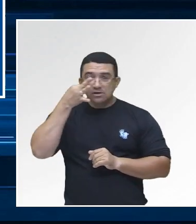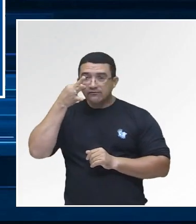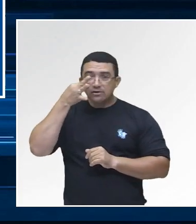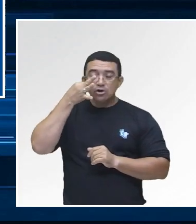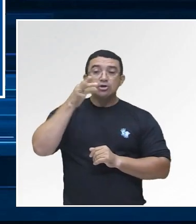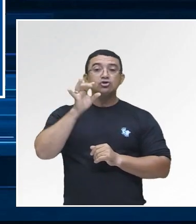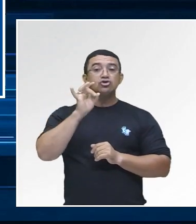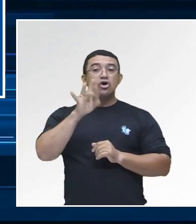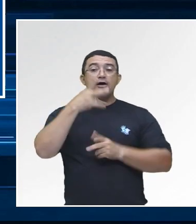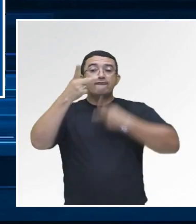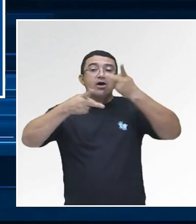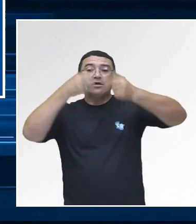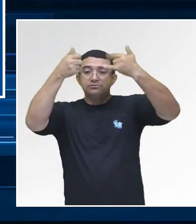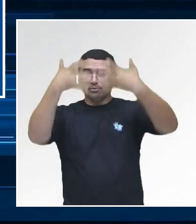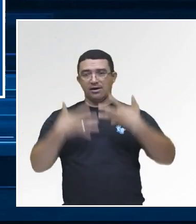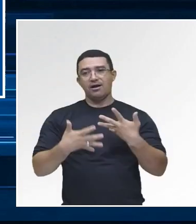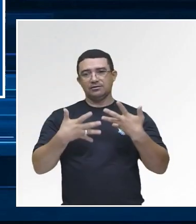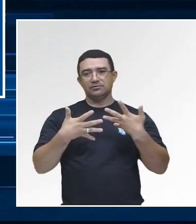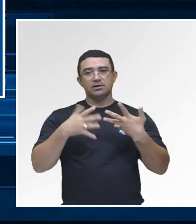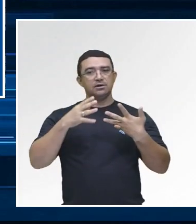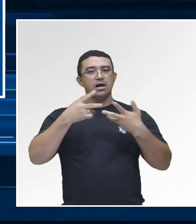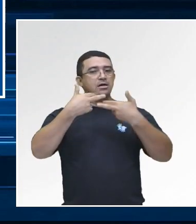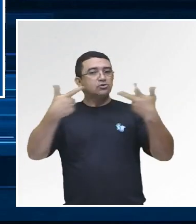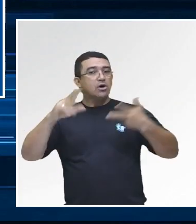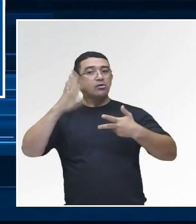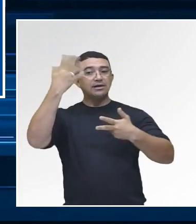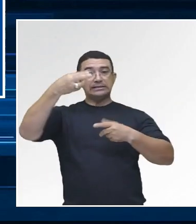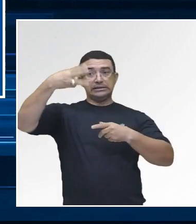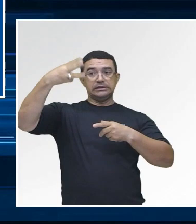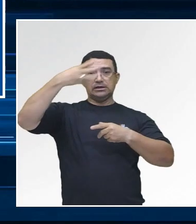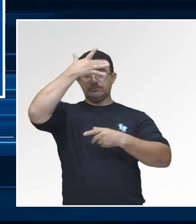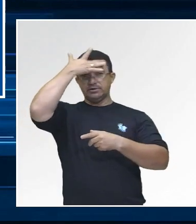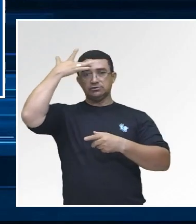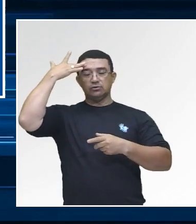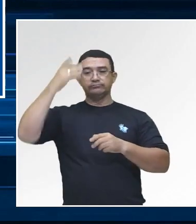os fatos em terceira pessoa. Aí vem,